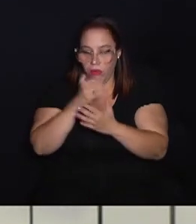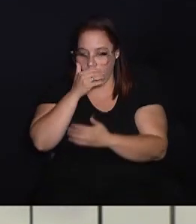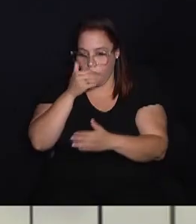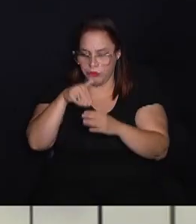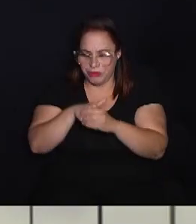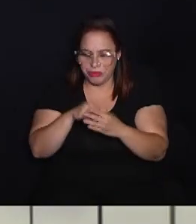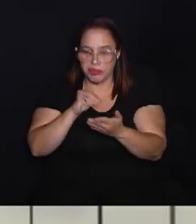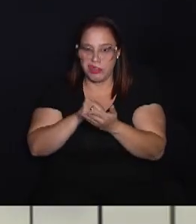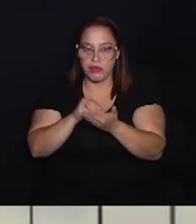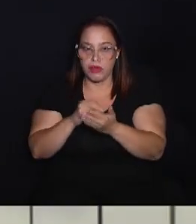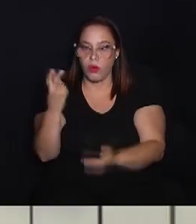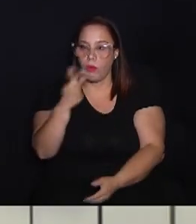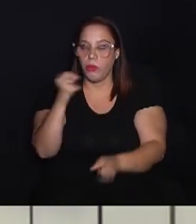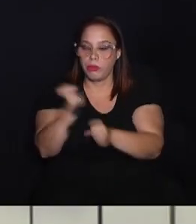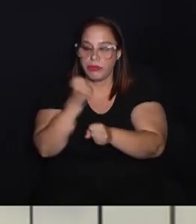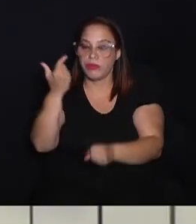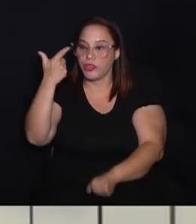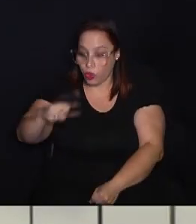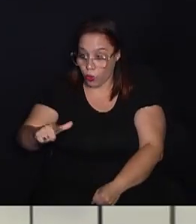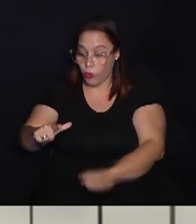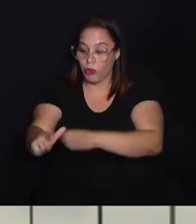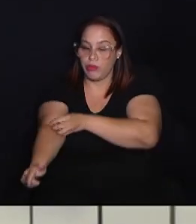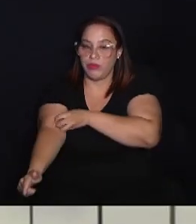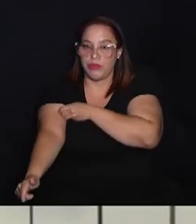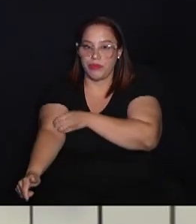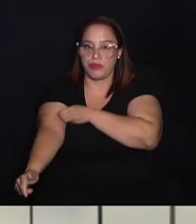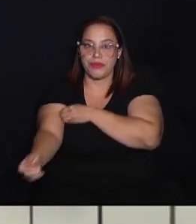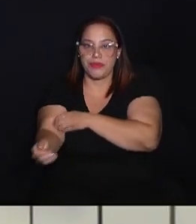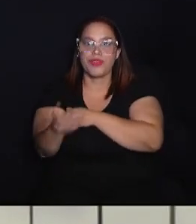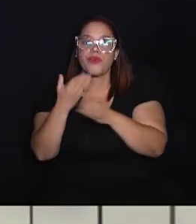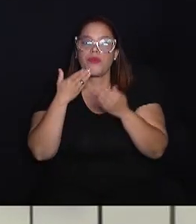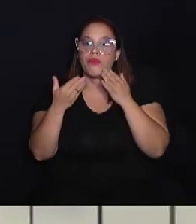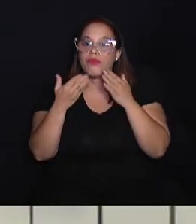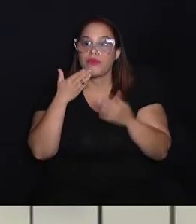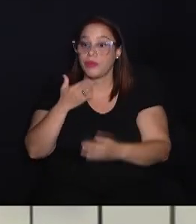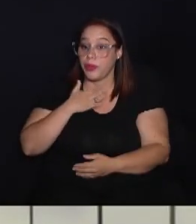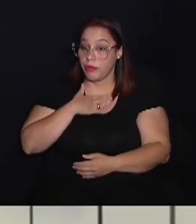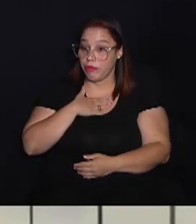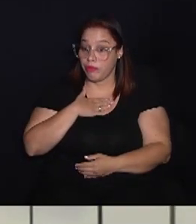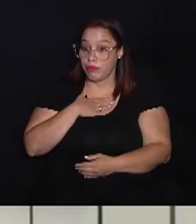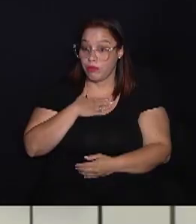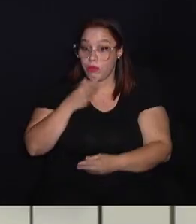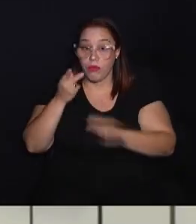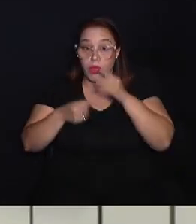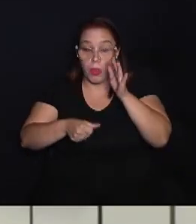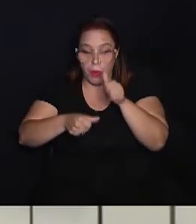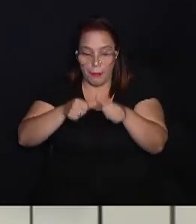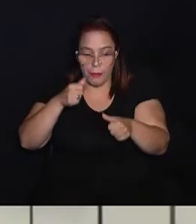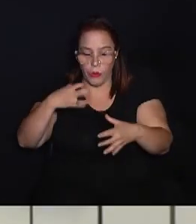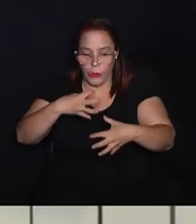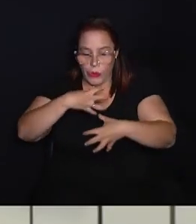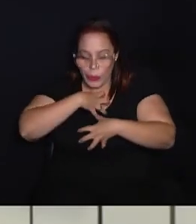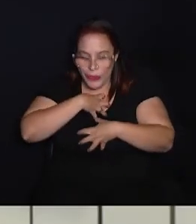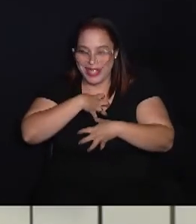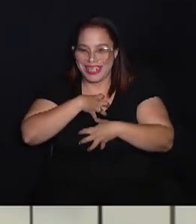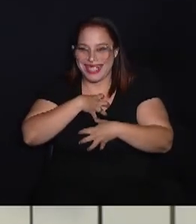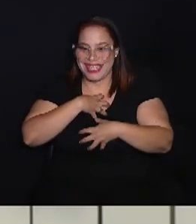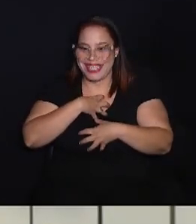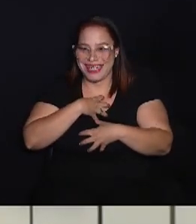significativa, né? E eu acho que o local de votação é importante, porque os idosos eles